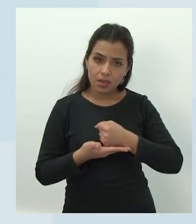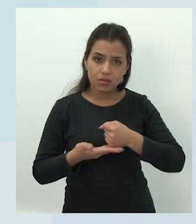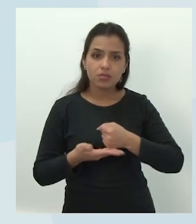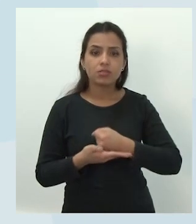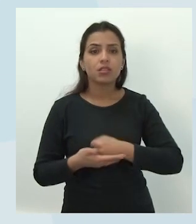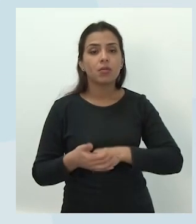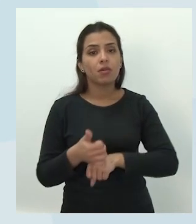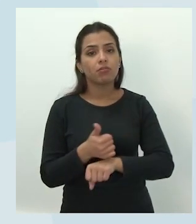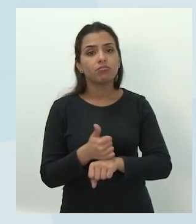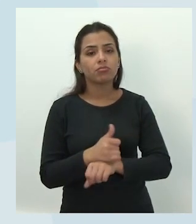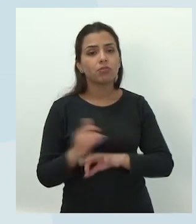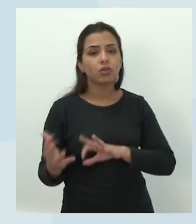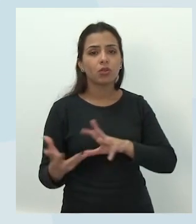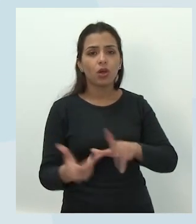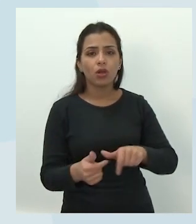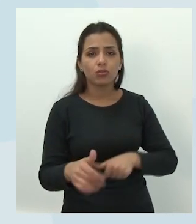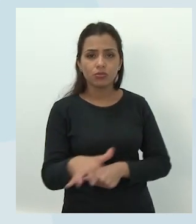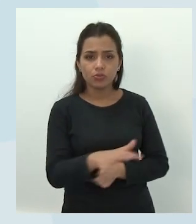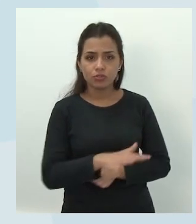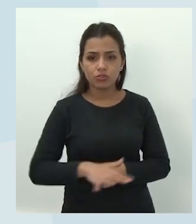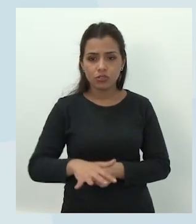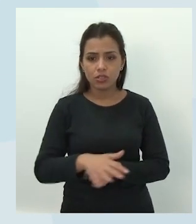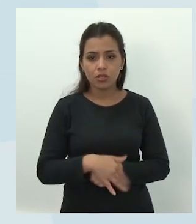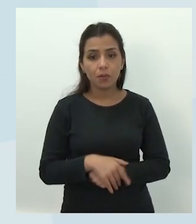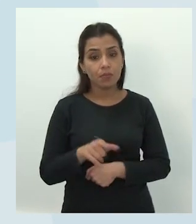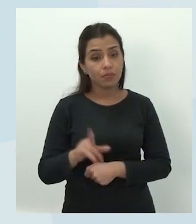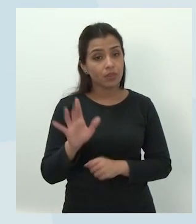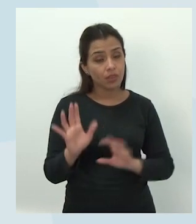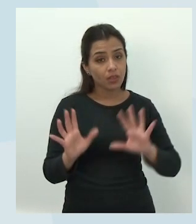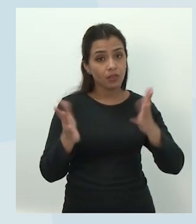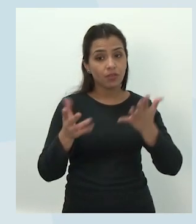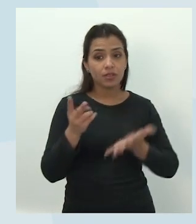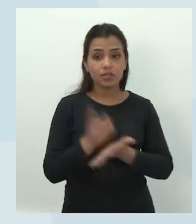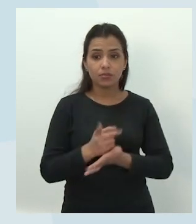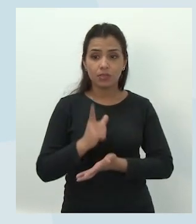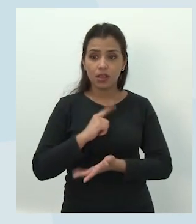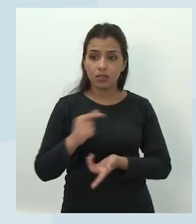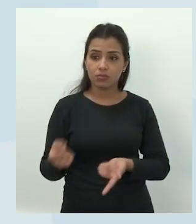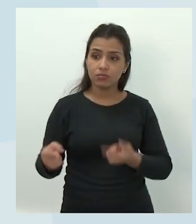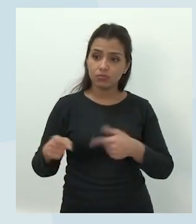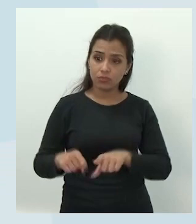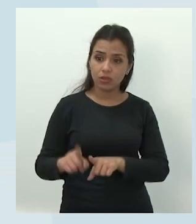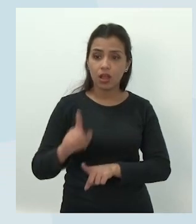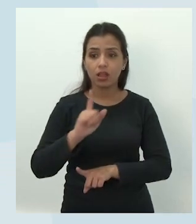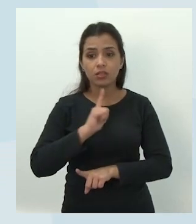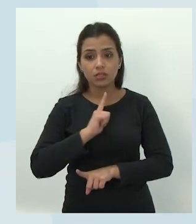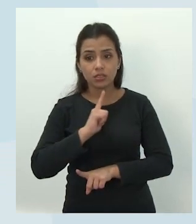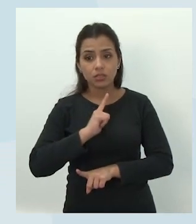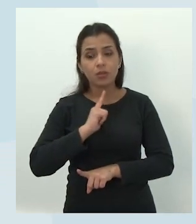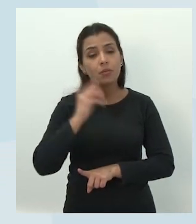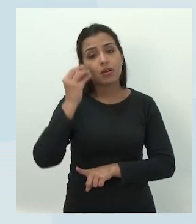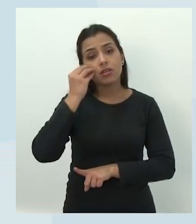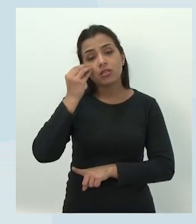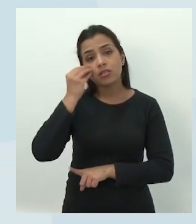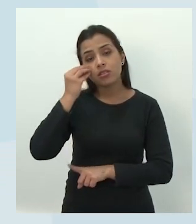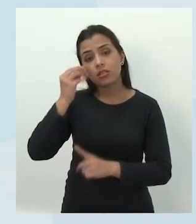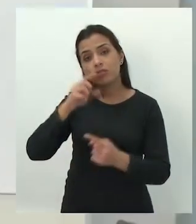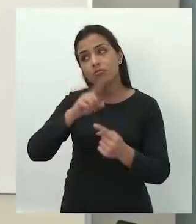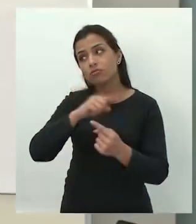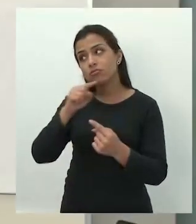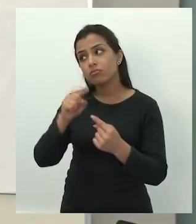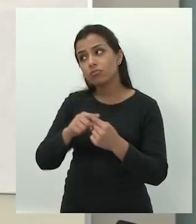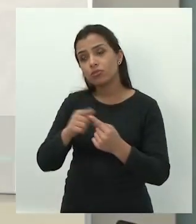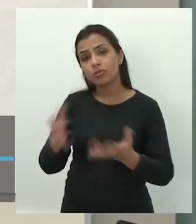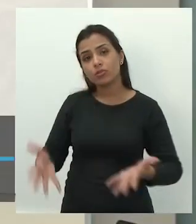público em geral. Esses eventos geralmente contam com patrocínio da iniciativa privada, aliado a verbas governamentais provenientes das leis de incentivo à